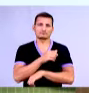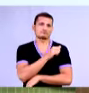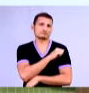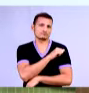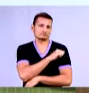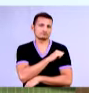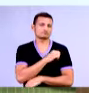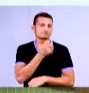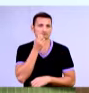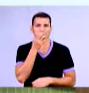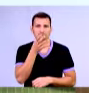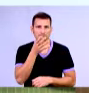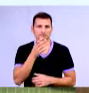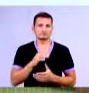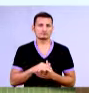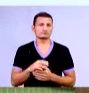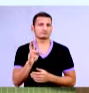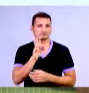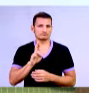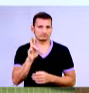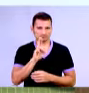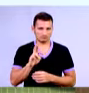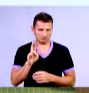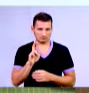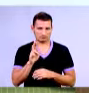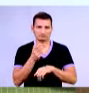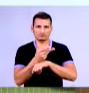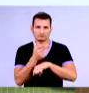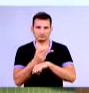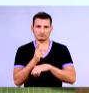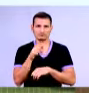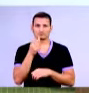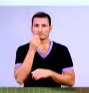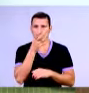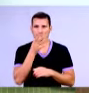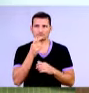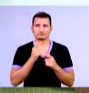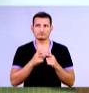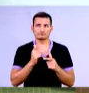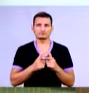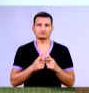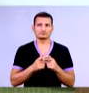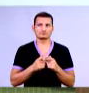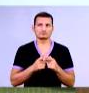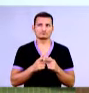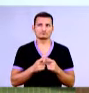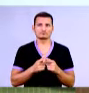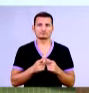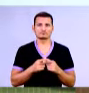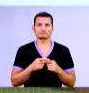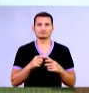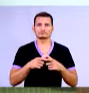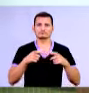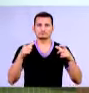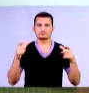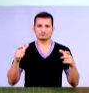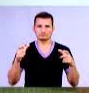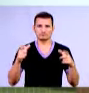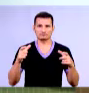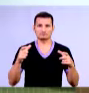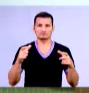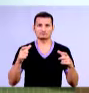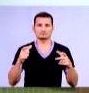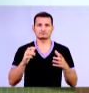de utilização de recursos multimídias. Isso é muito bom porque, de certa forma, nós aumentamos aí, aumenta a